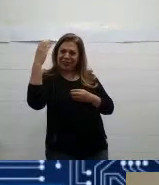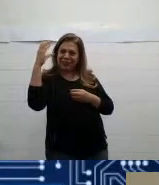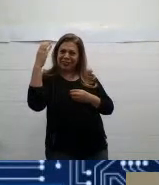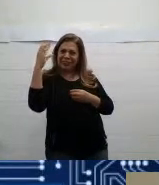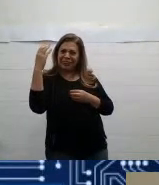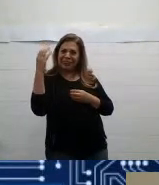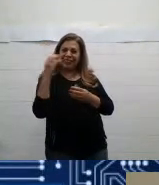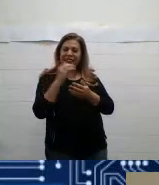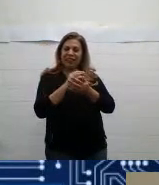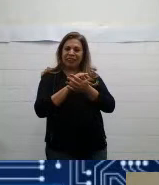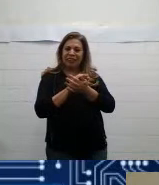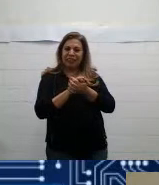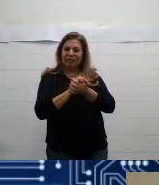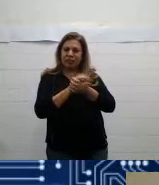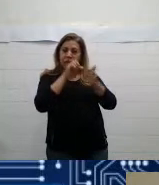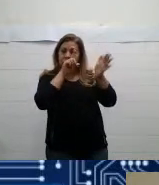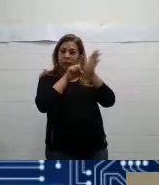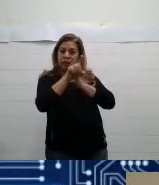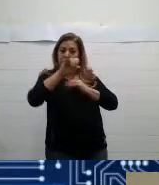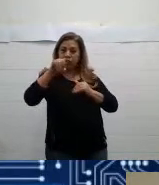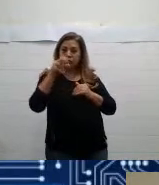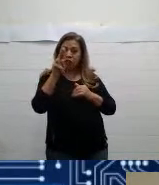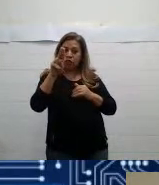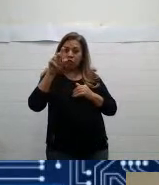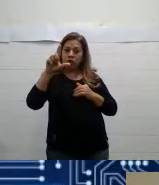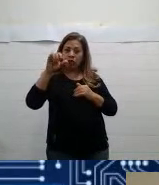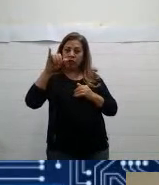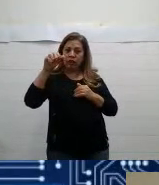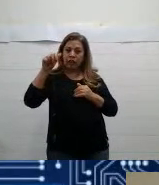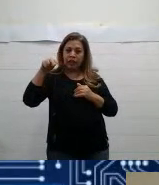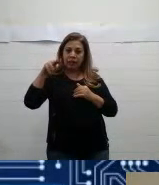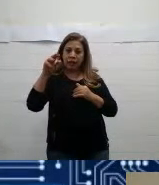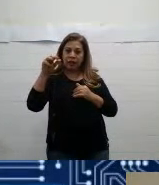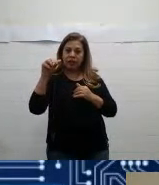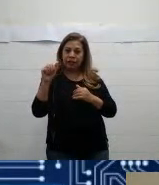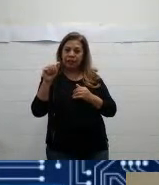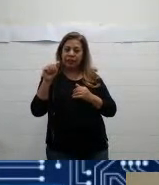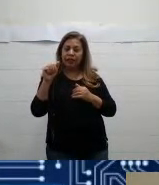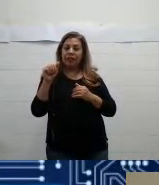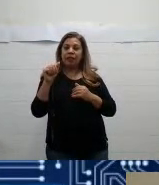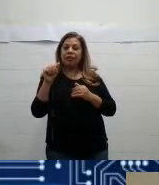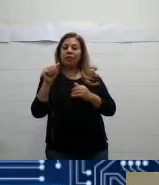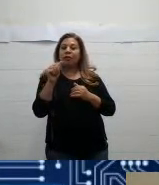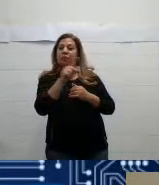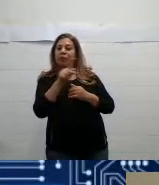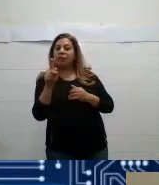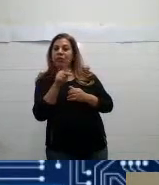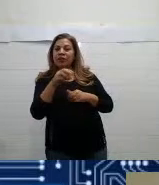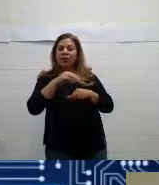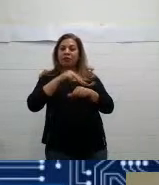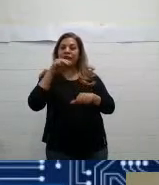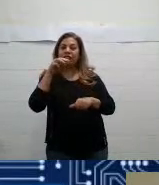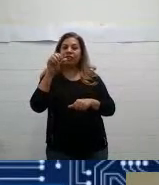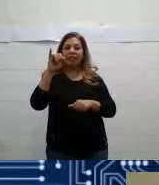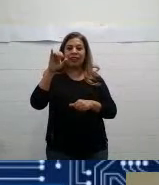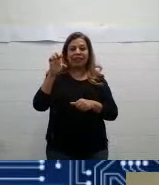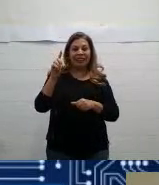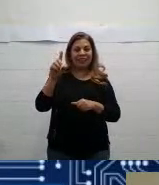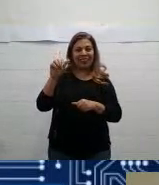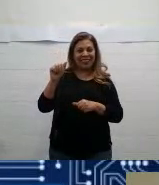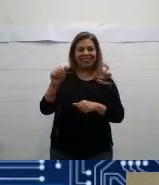invisibilizadas? É da pergunta de Juliana de Almeida Aguiar Silva para Ieda. Oi,